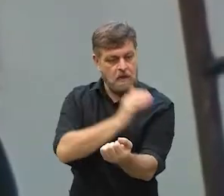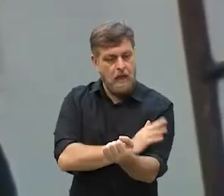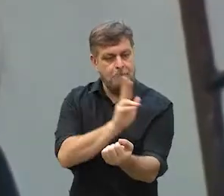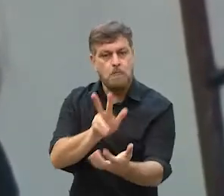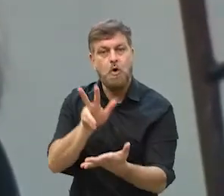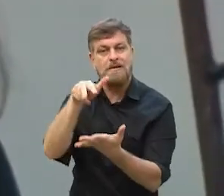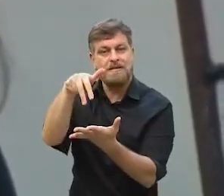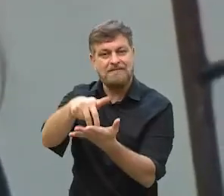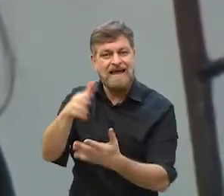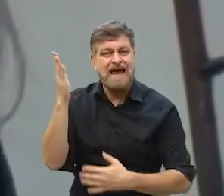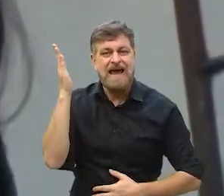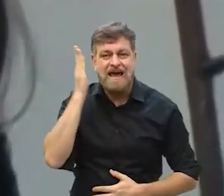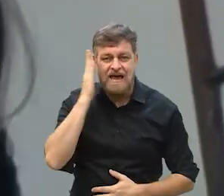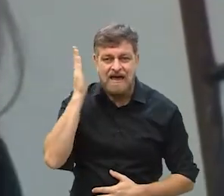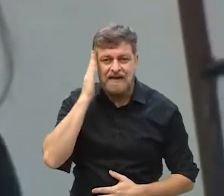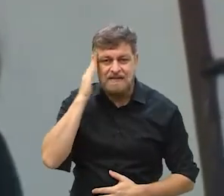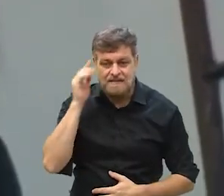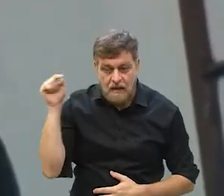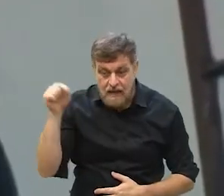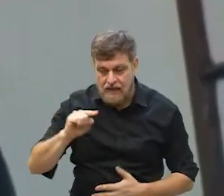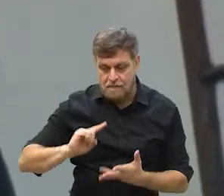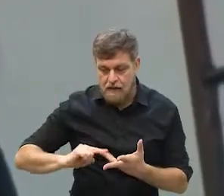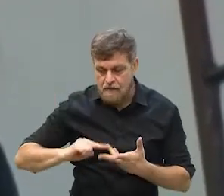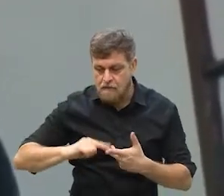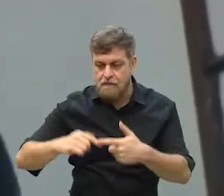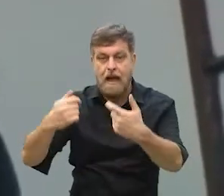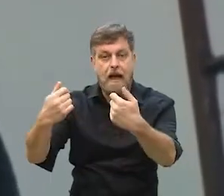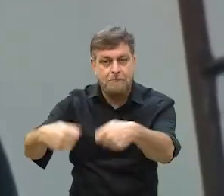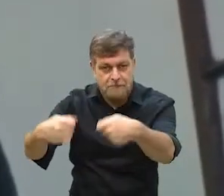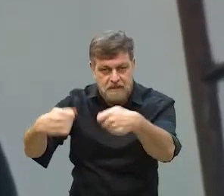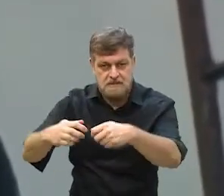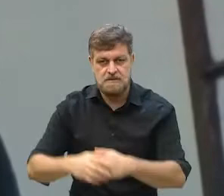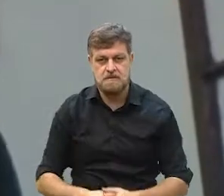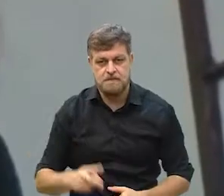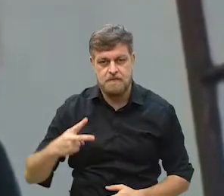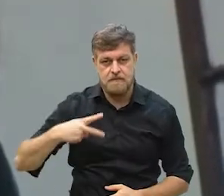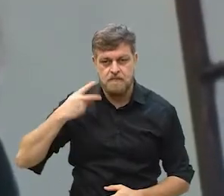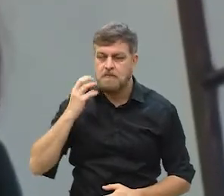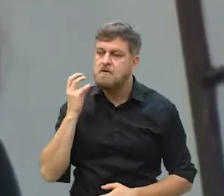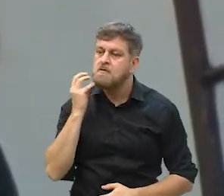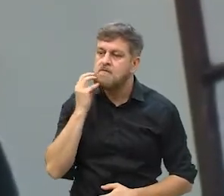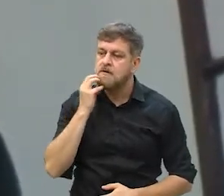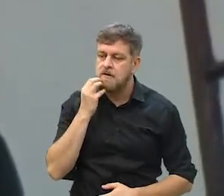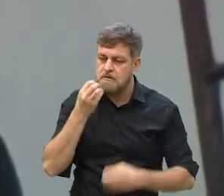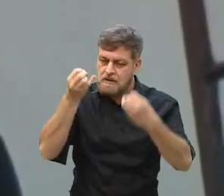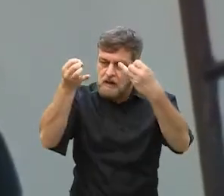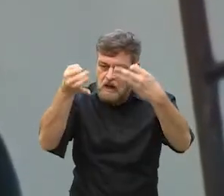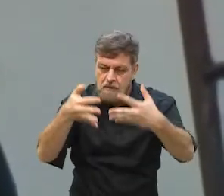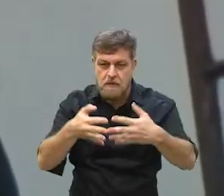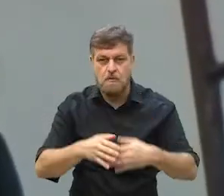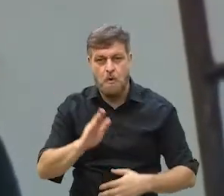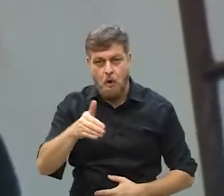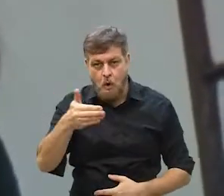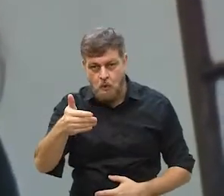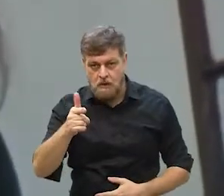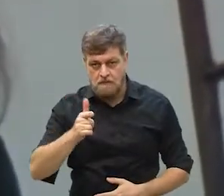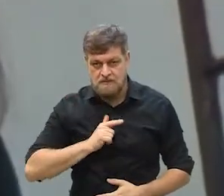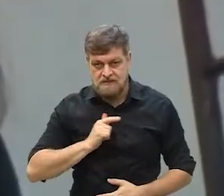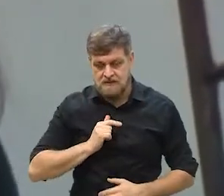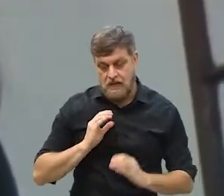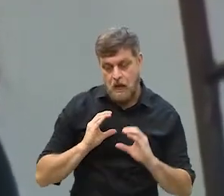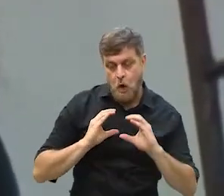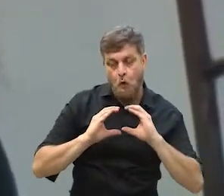seja, ela sabe exatamente o que ela precisa. O vereador Igor colocou muito bem, né? Quando você abre um